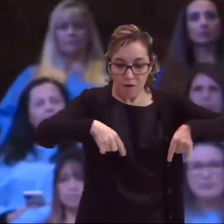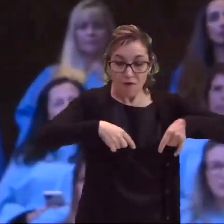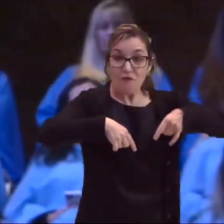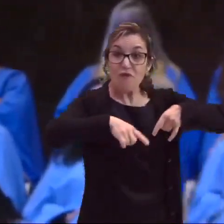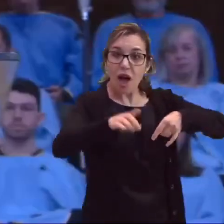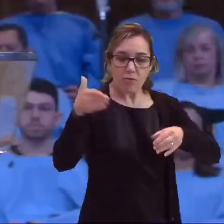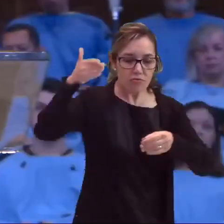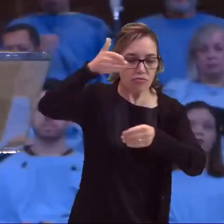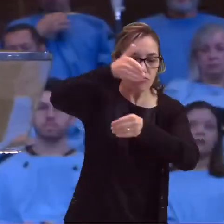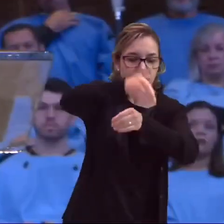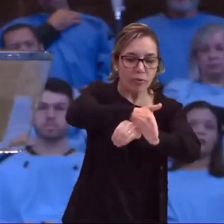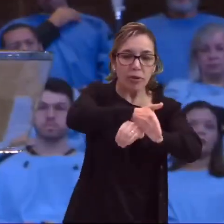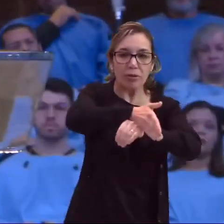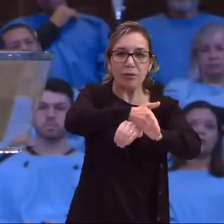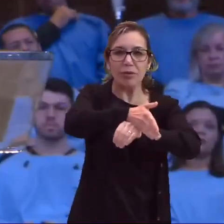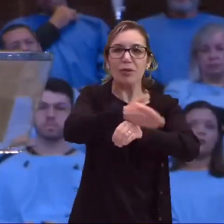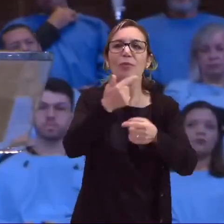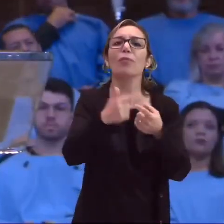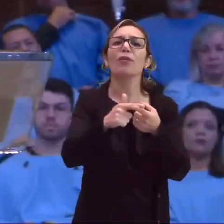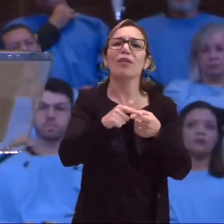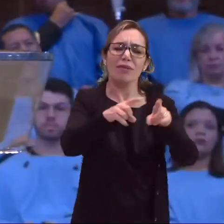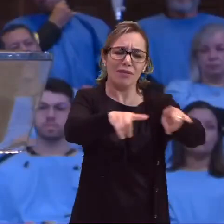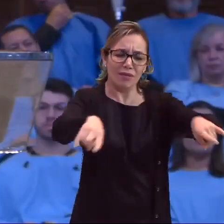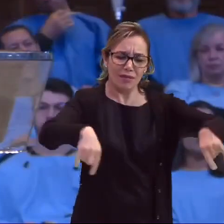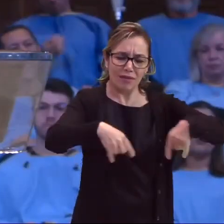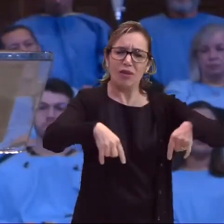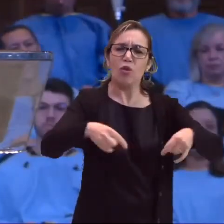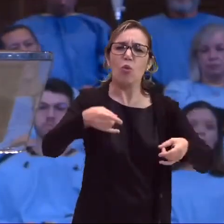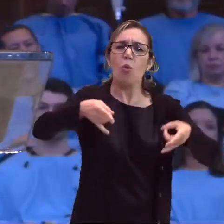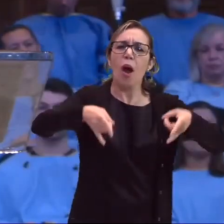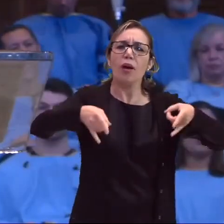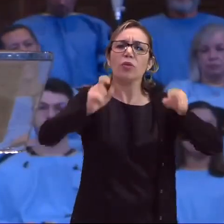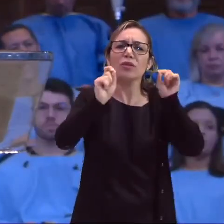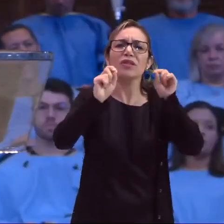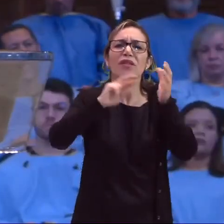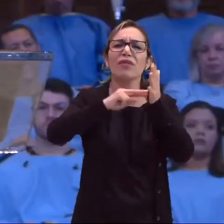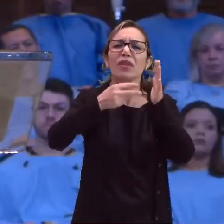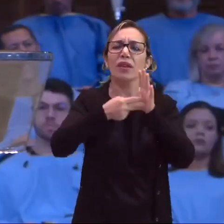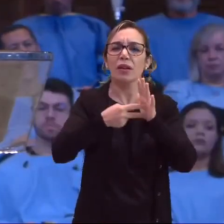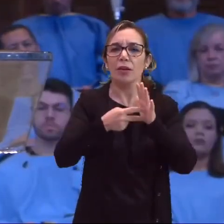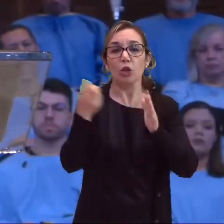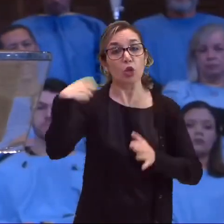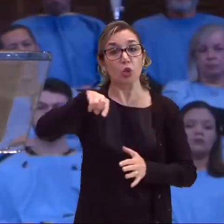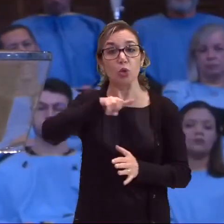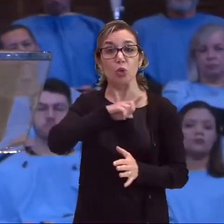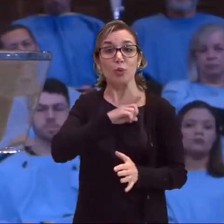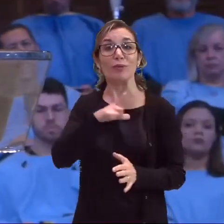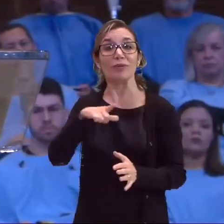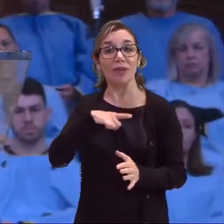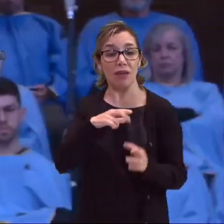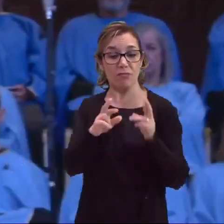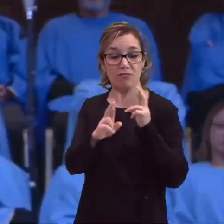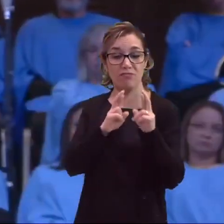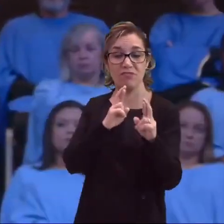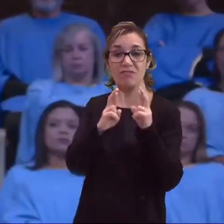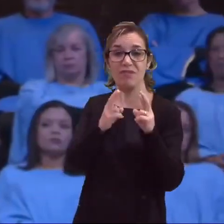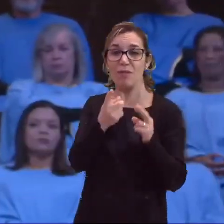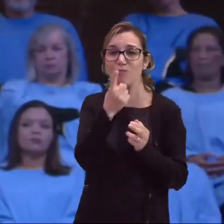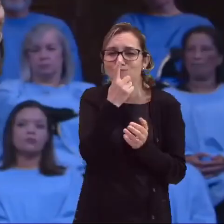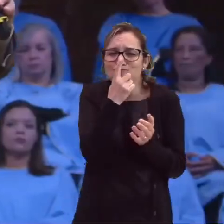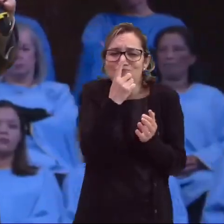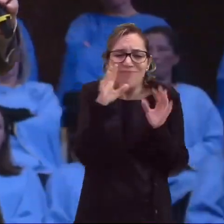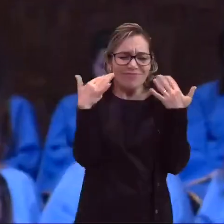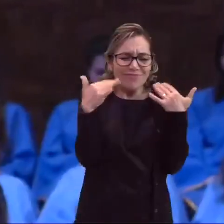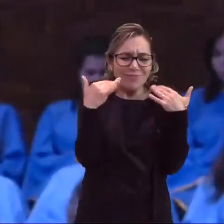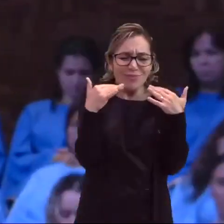E por quê Porque o quarto é o lugar onde reservamos para nós sent me Daddy e no quarto